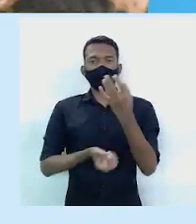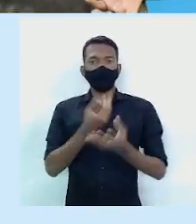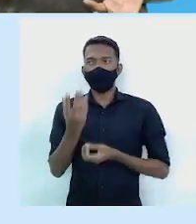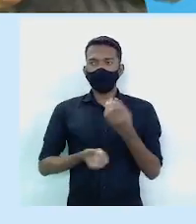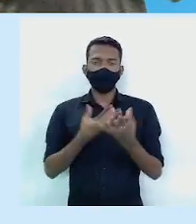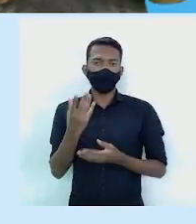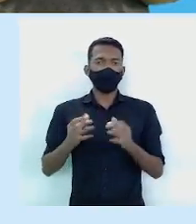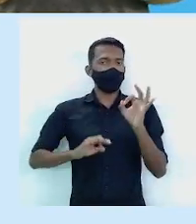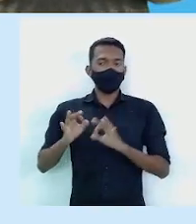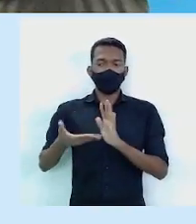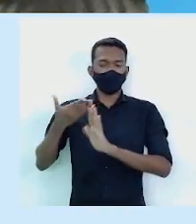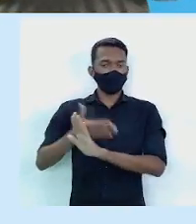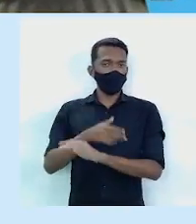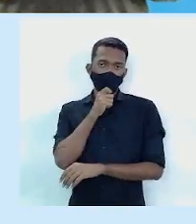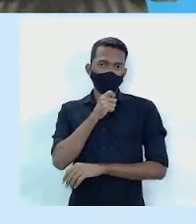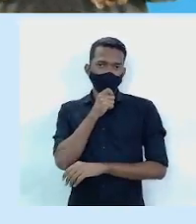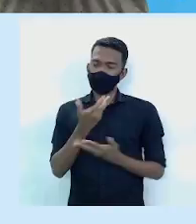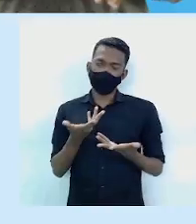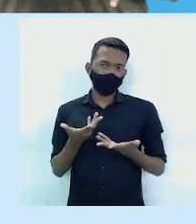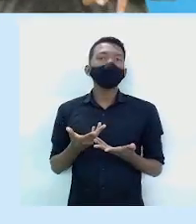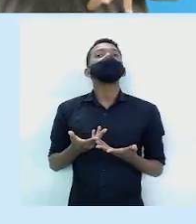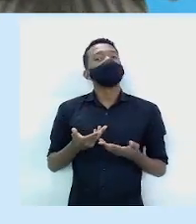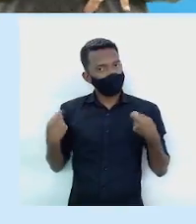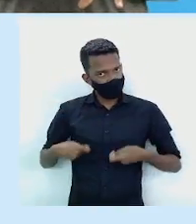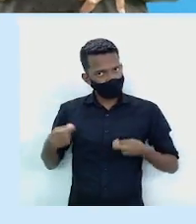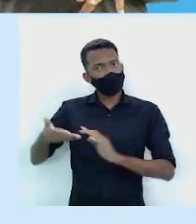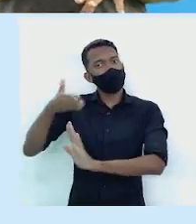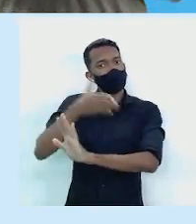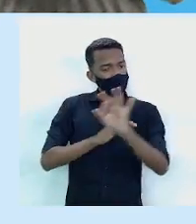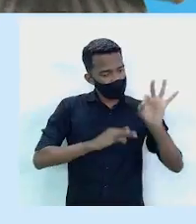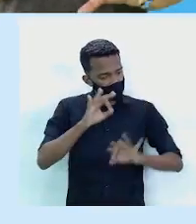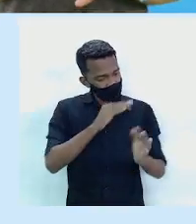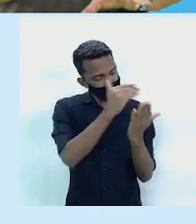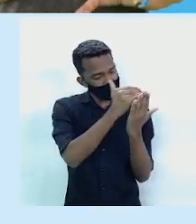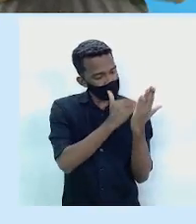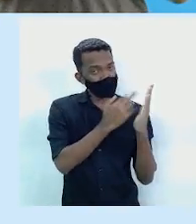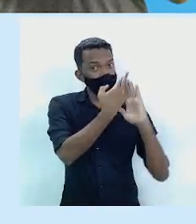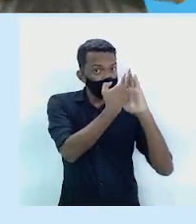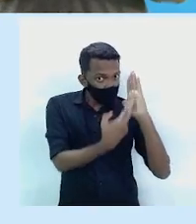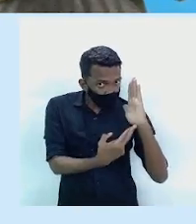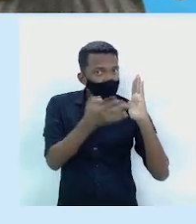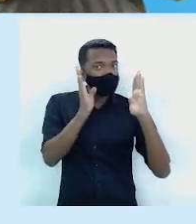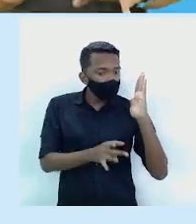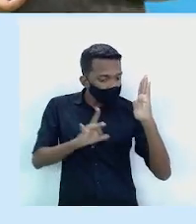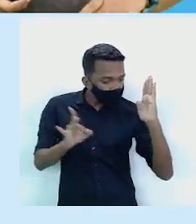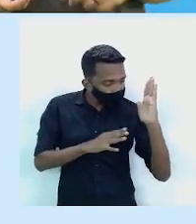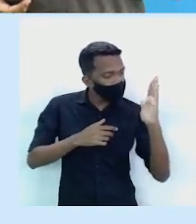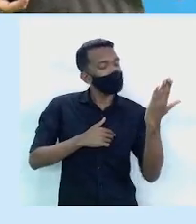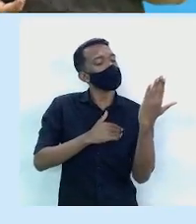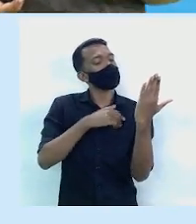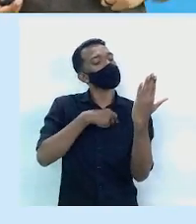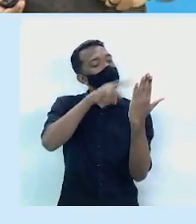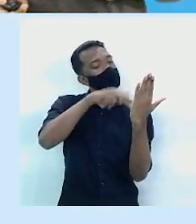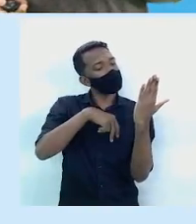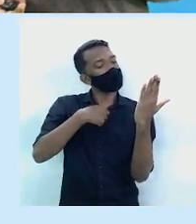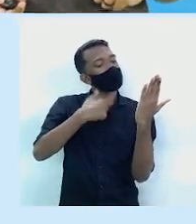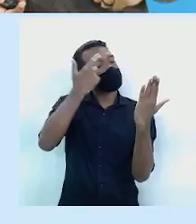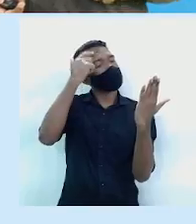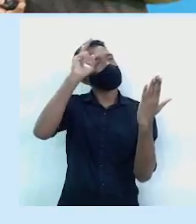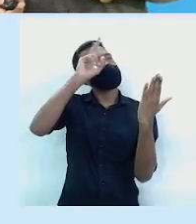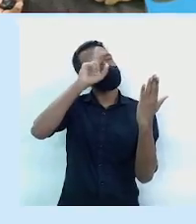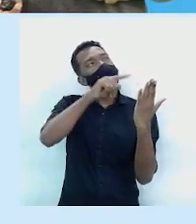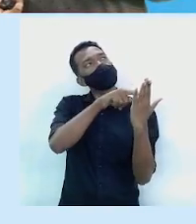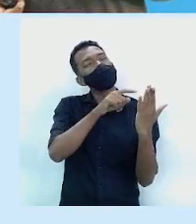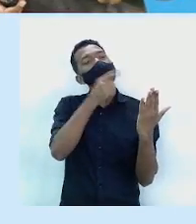não preparada previamente. Por isso que o roteiro é importante para tudo, pessoal, para tudo mesmo. Continuando aí,